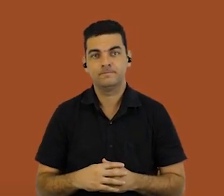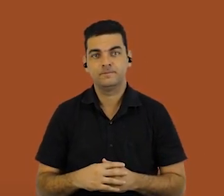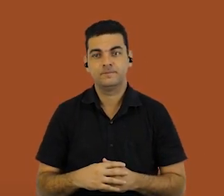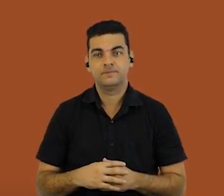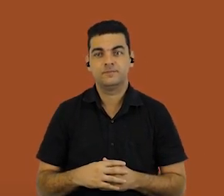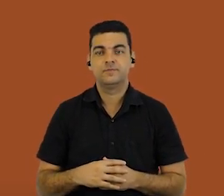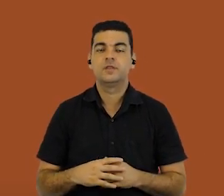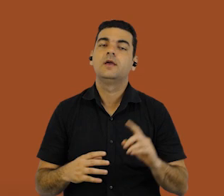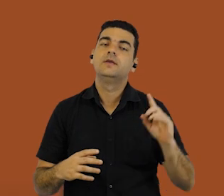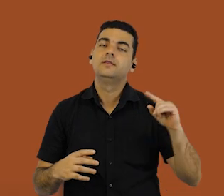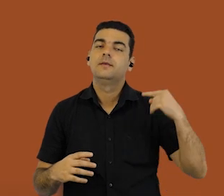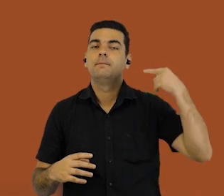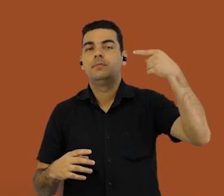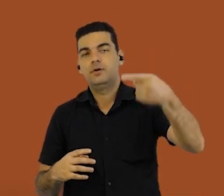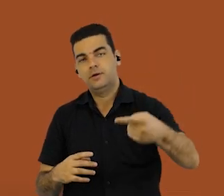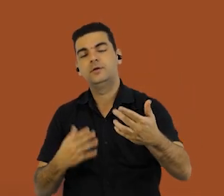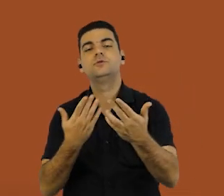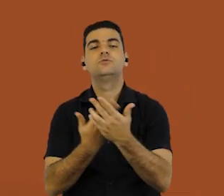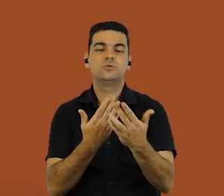depois investir em formação.